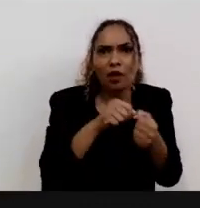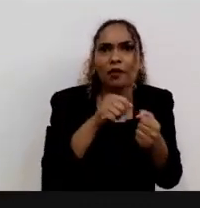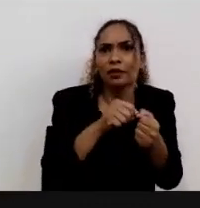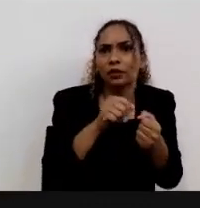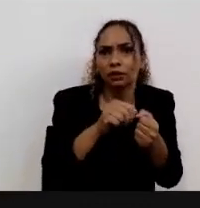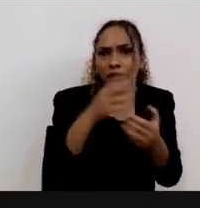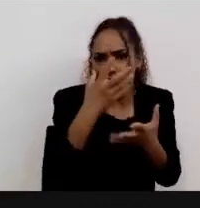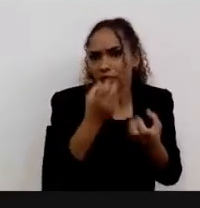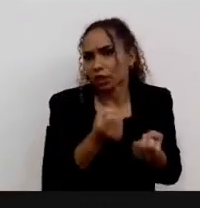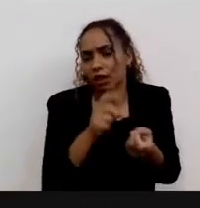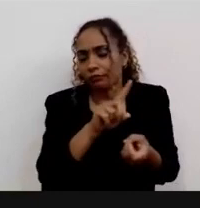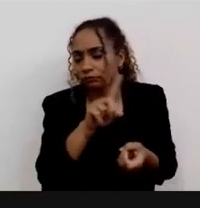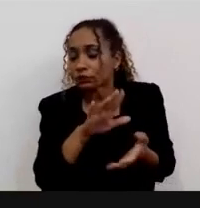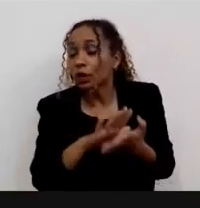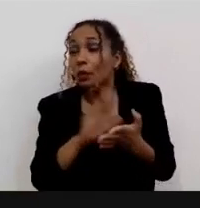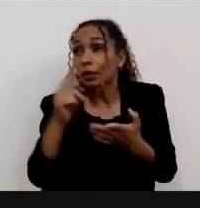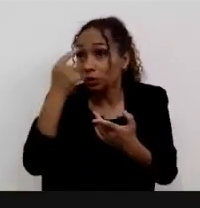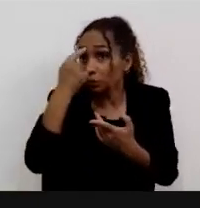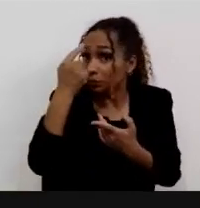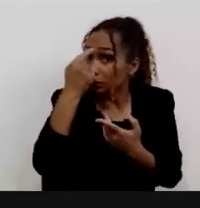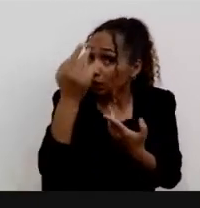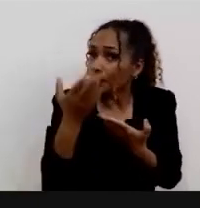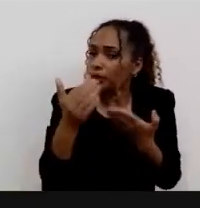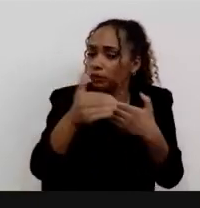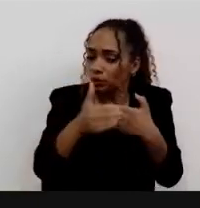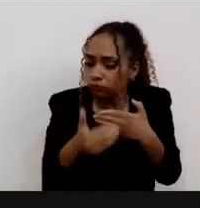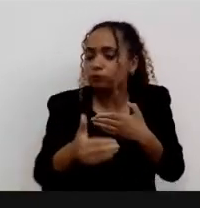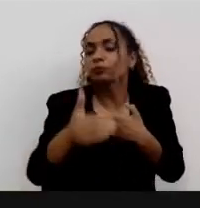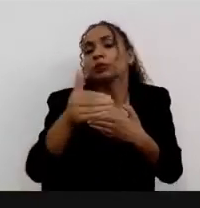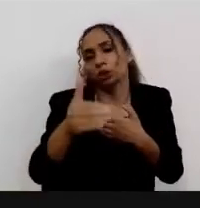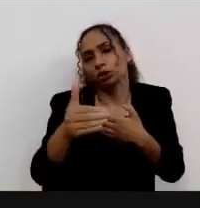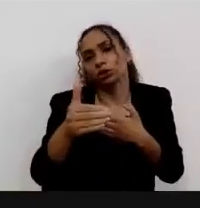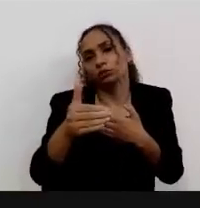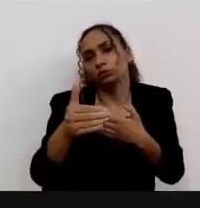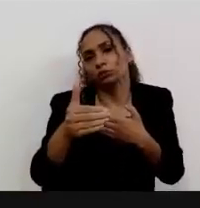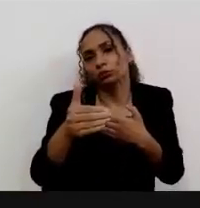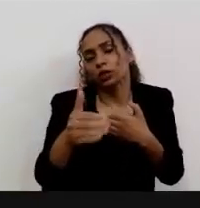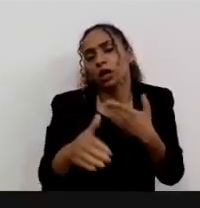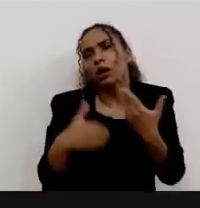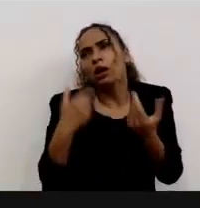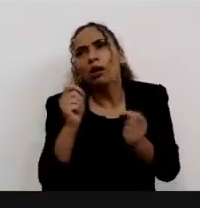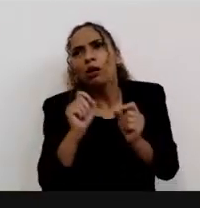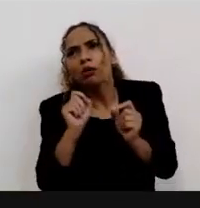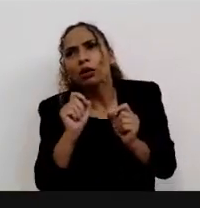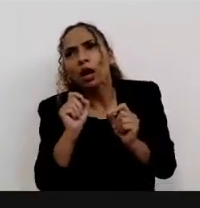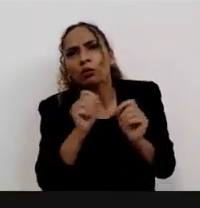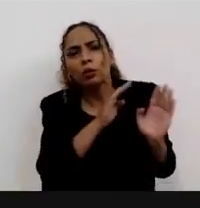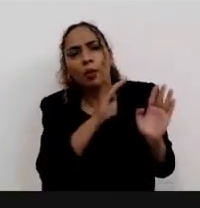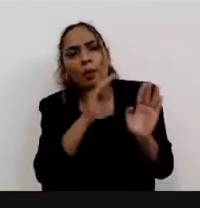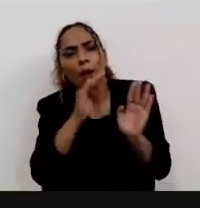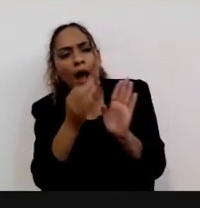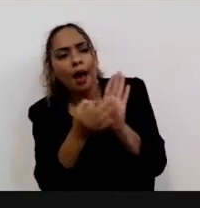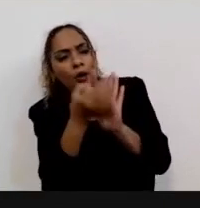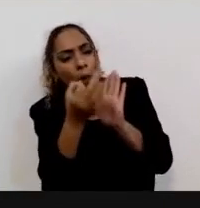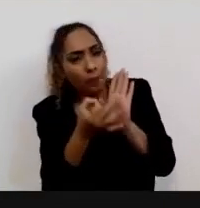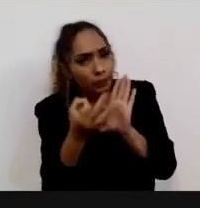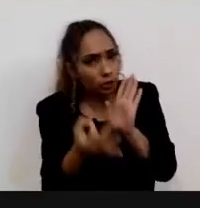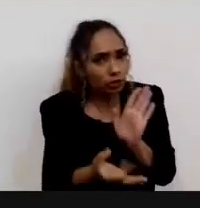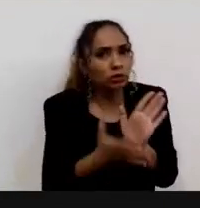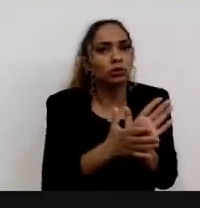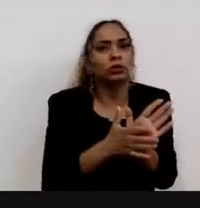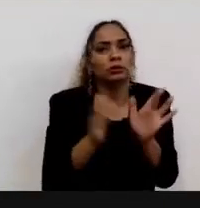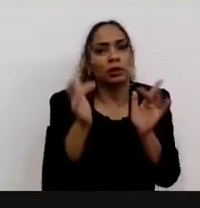vai aceitar. Não. Mas a ideia é que seja um ponto de partida, né? Que seja uma biblioteca ali de sugestões